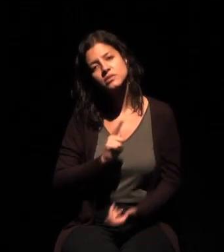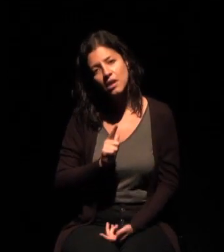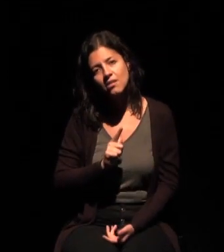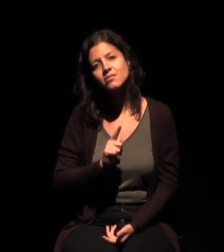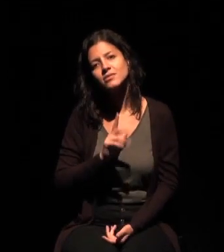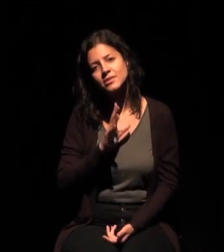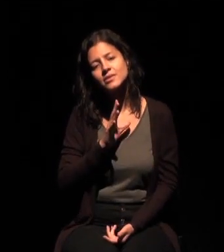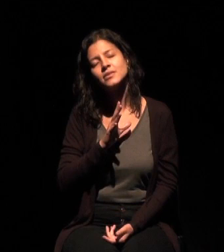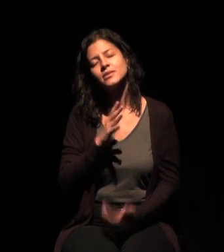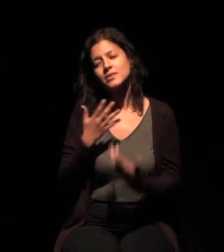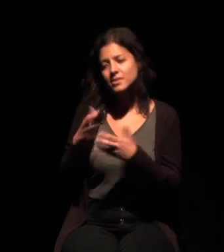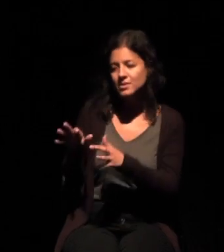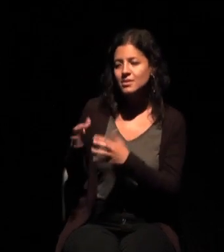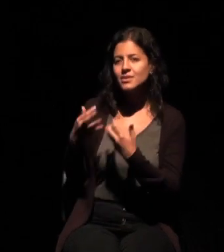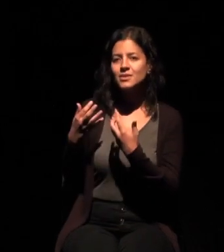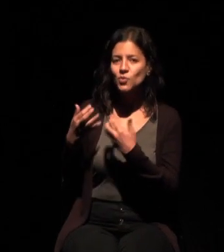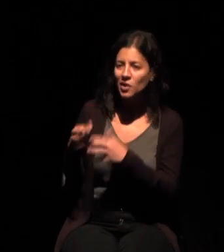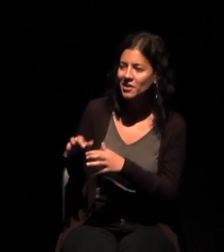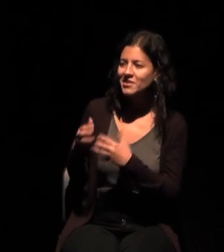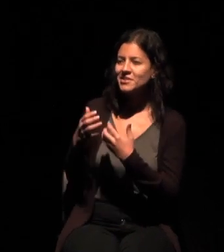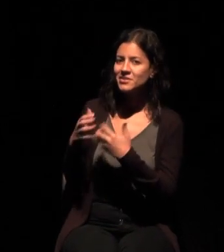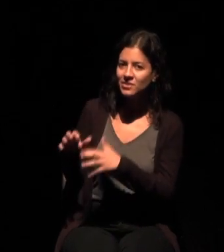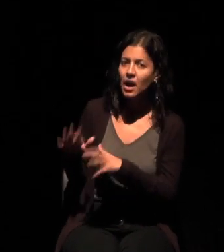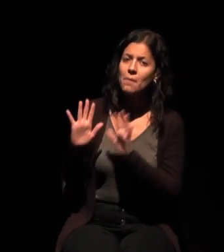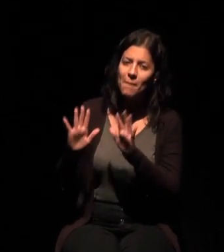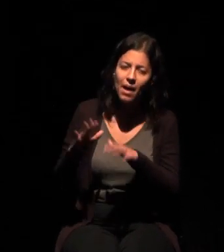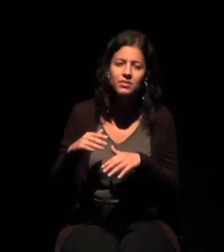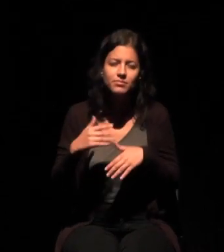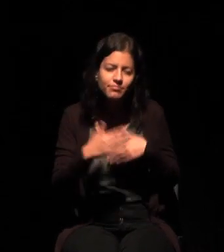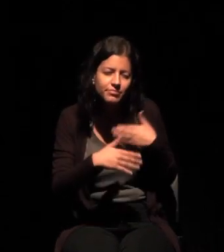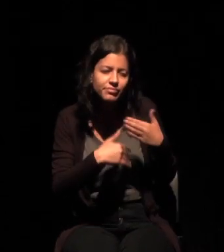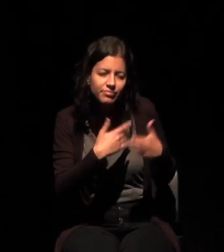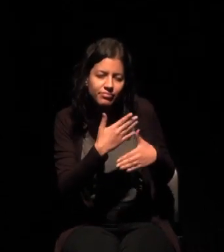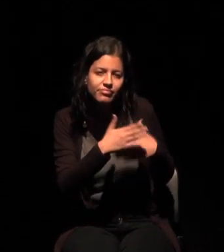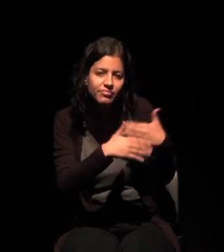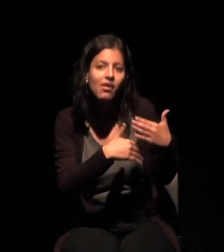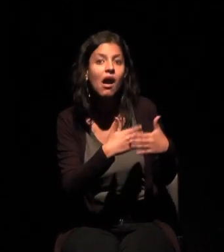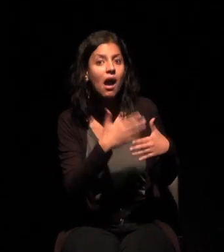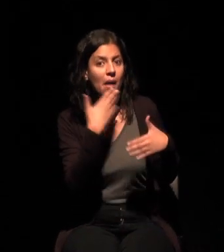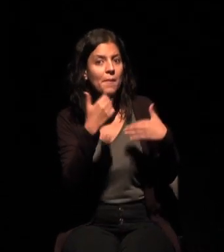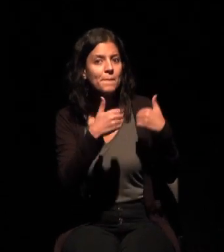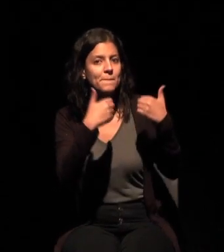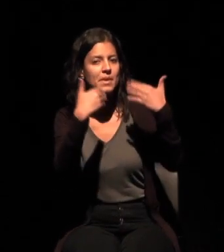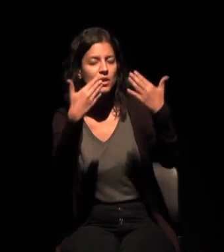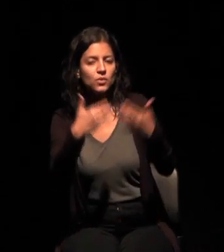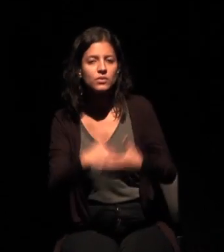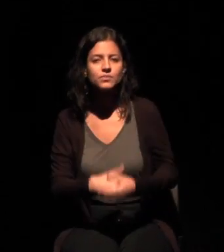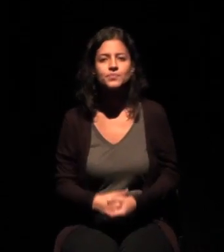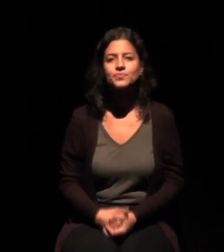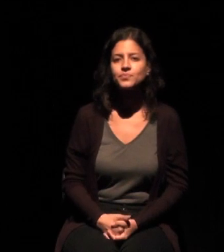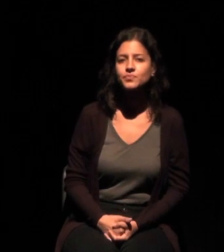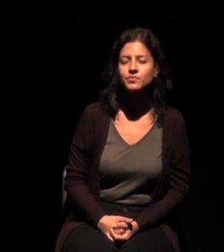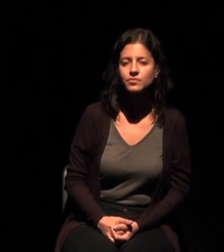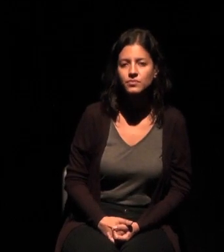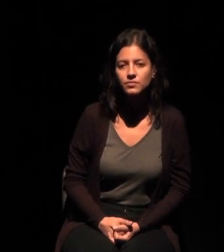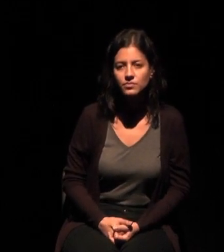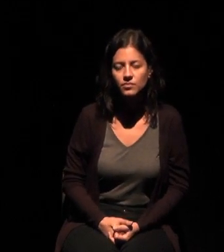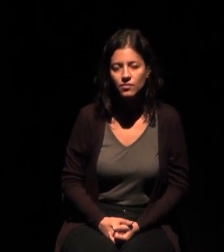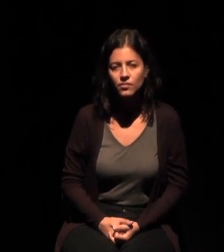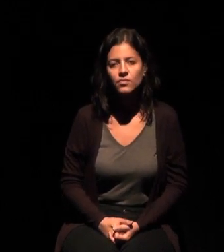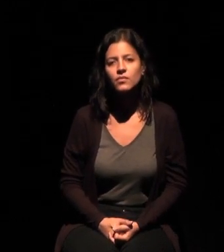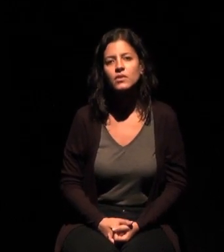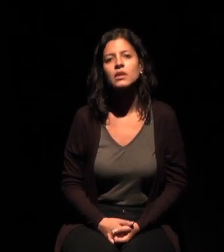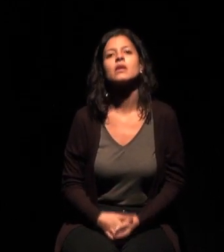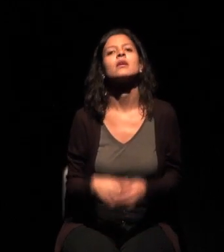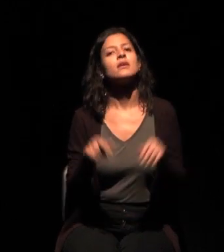em contínuo e em progresso e que de facto está a melhorar bastante por outro lado é do ponto de vista da relação